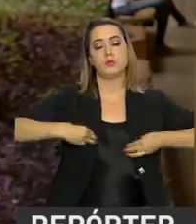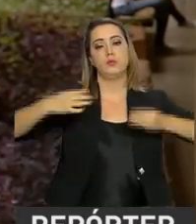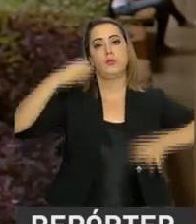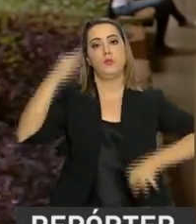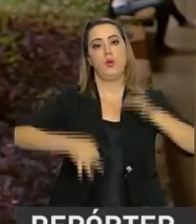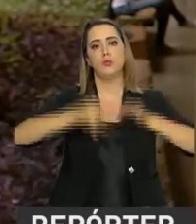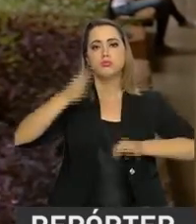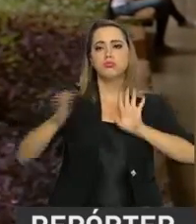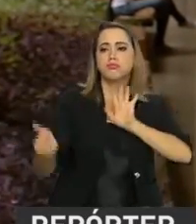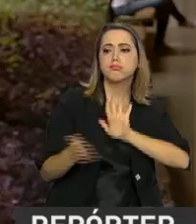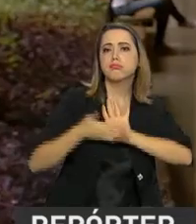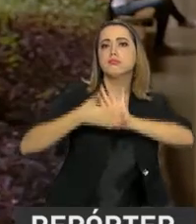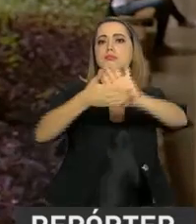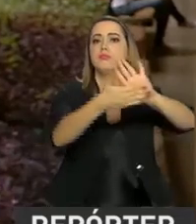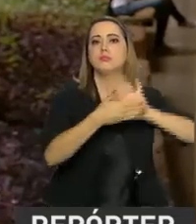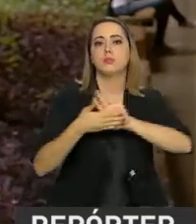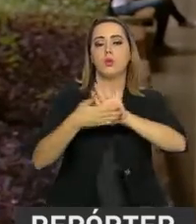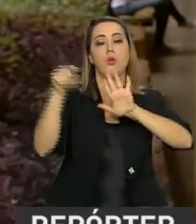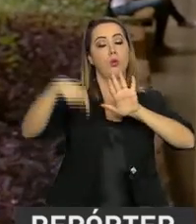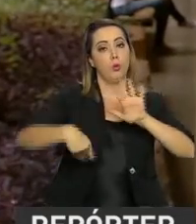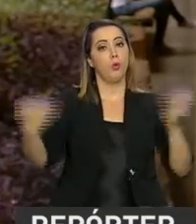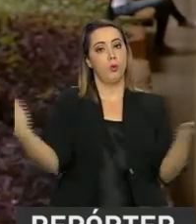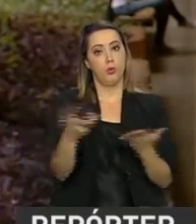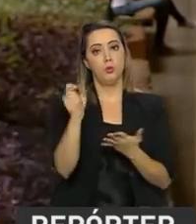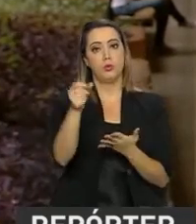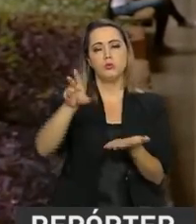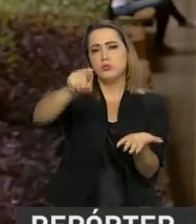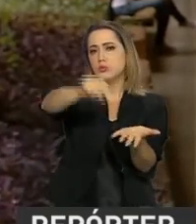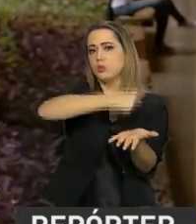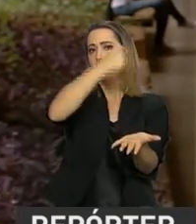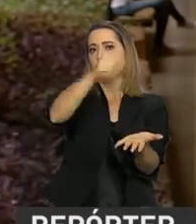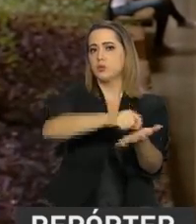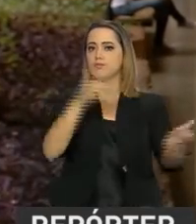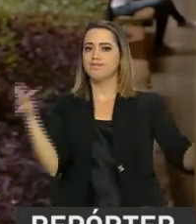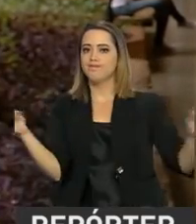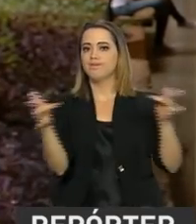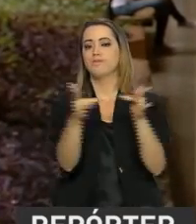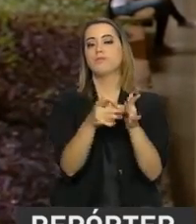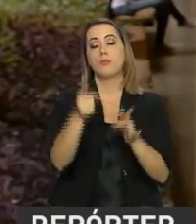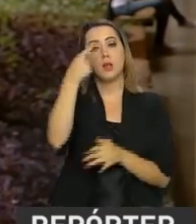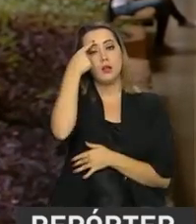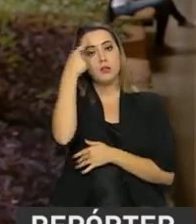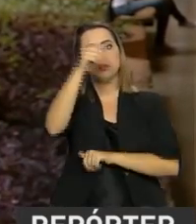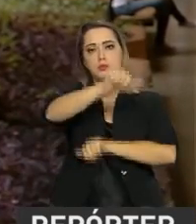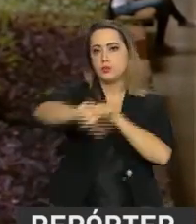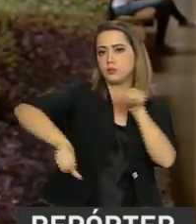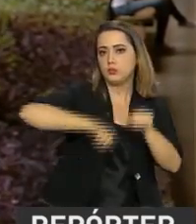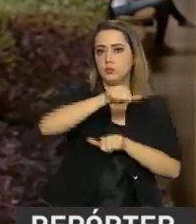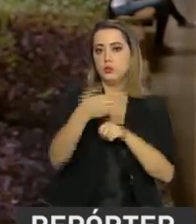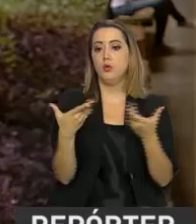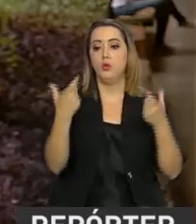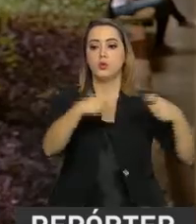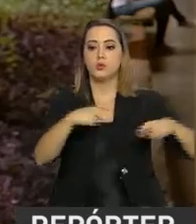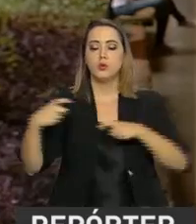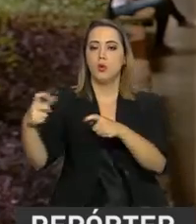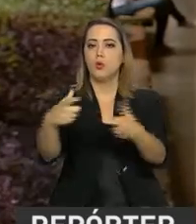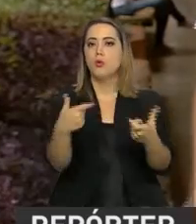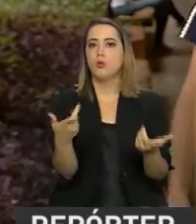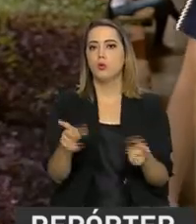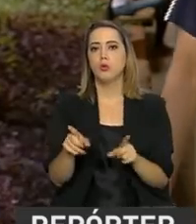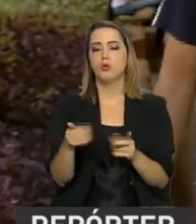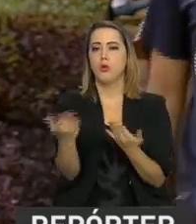Cidadania promoveu nesta quinta-feira a assinatura de um pacto. A ideia é transformar instituições como